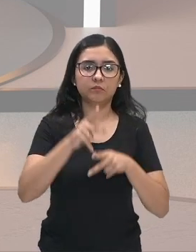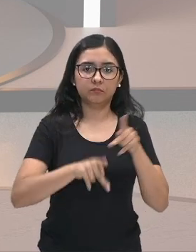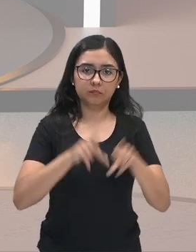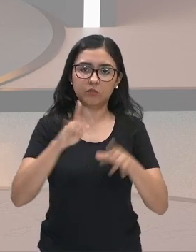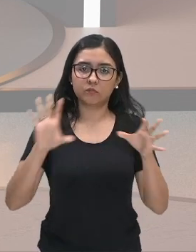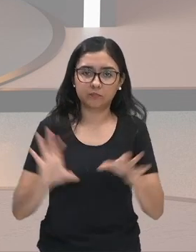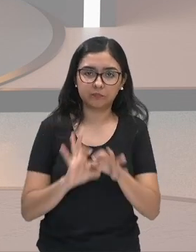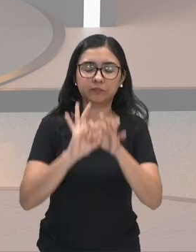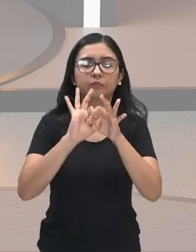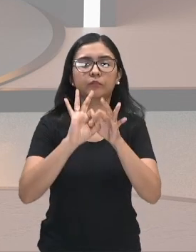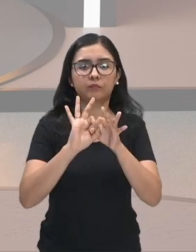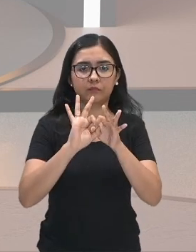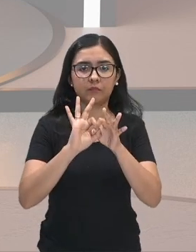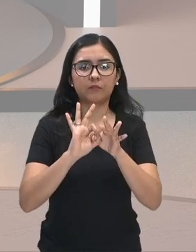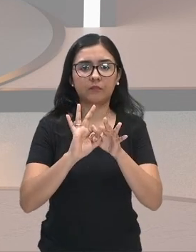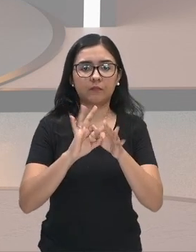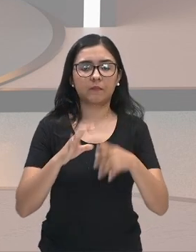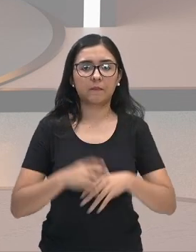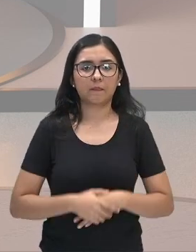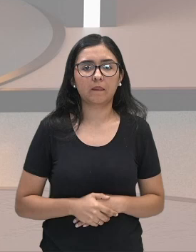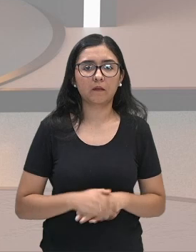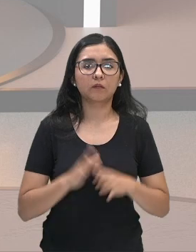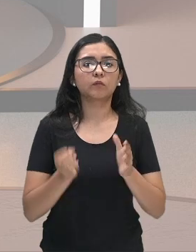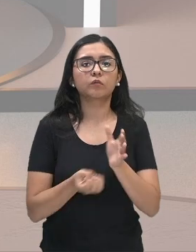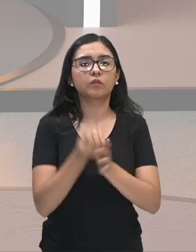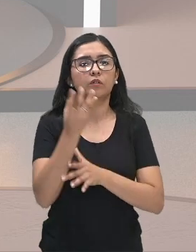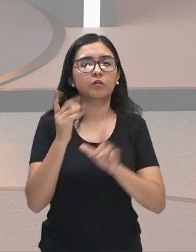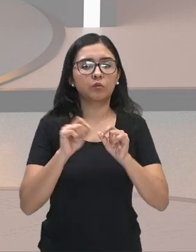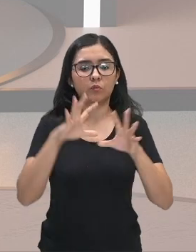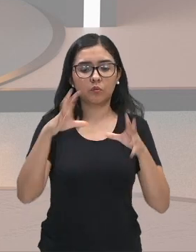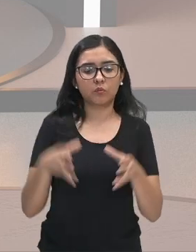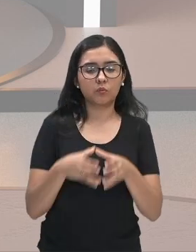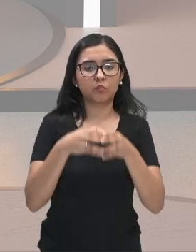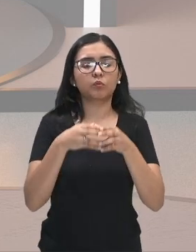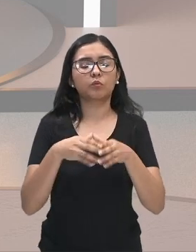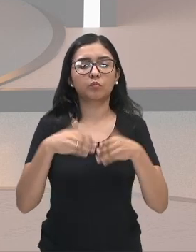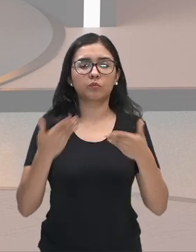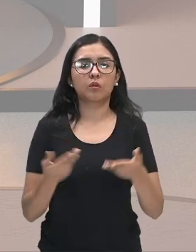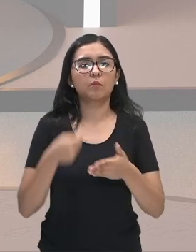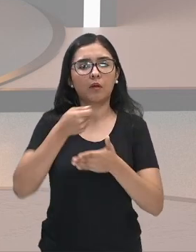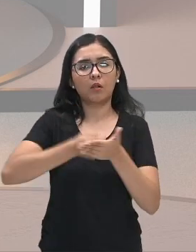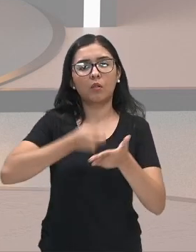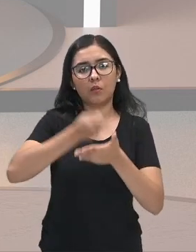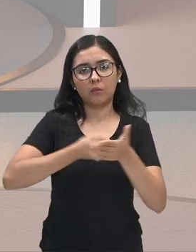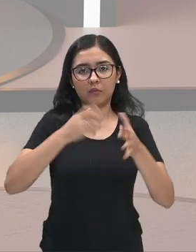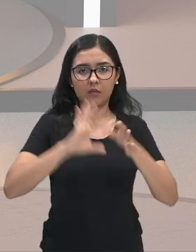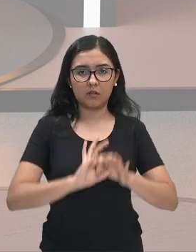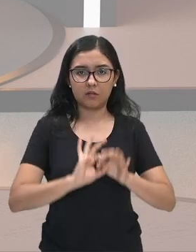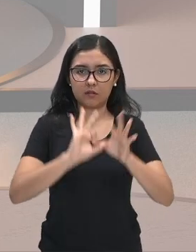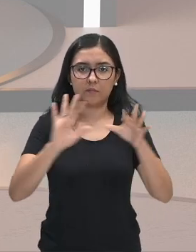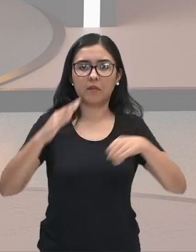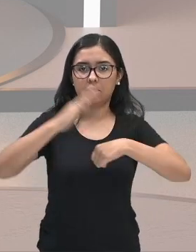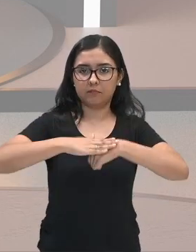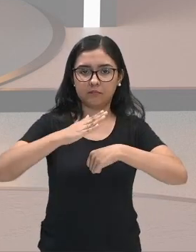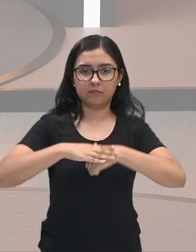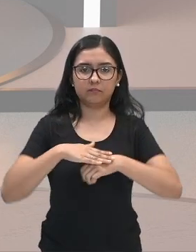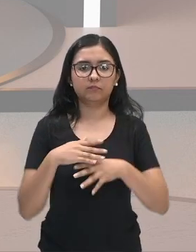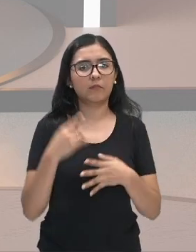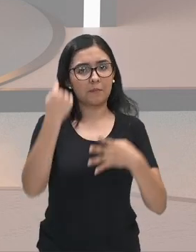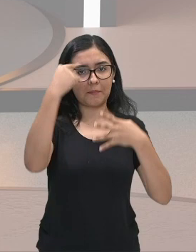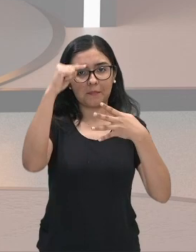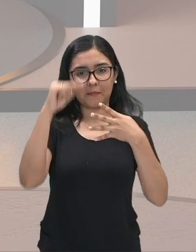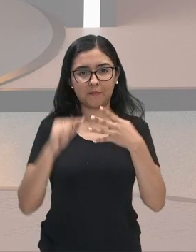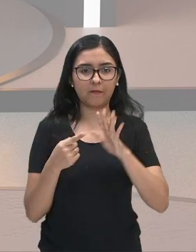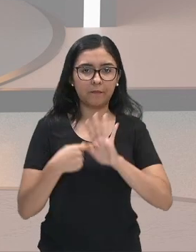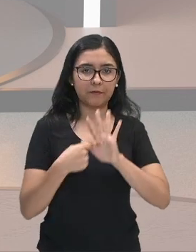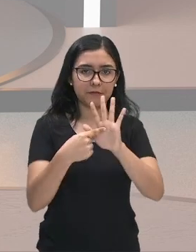ideal abolicionista, formando uma elite em prol da liberdade, entre os quais podemos citar. Nós vamos colocar